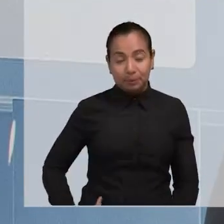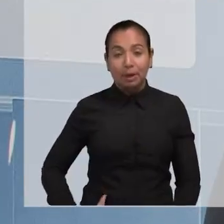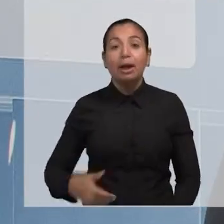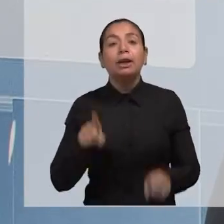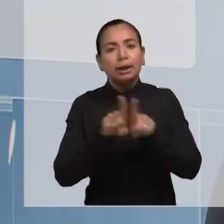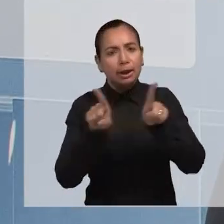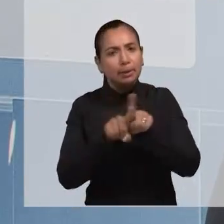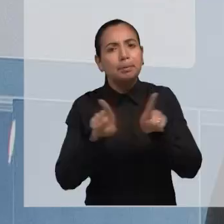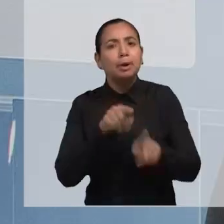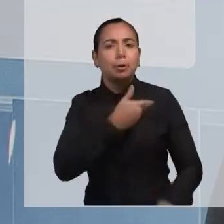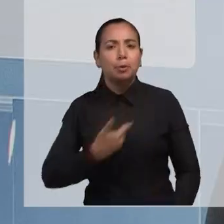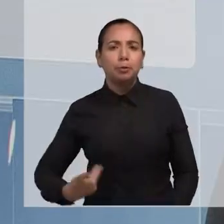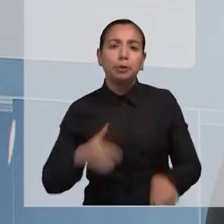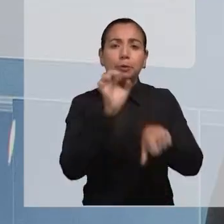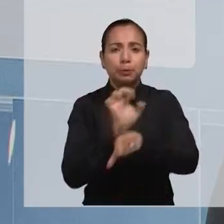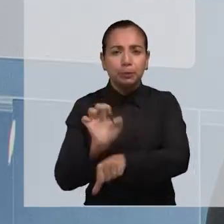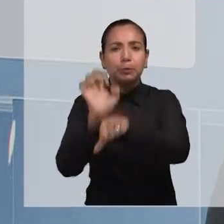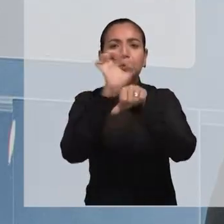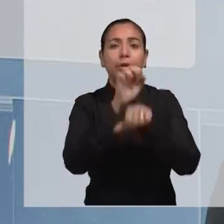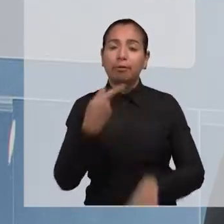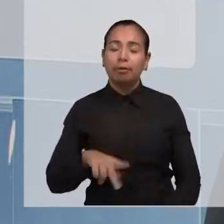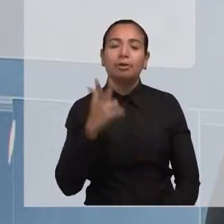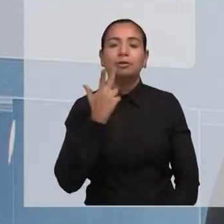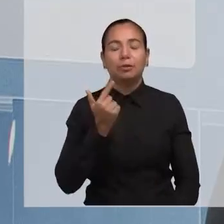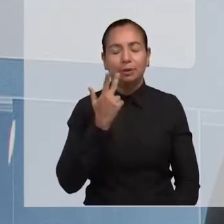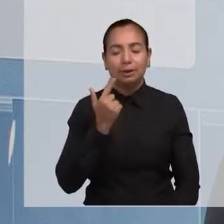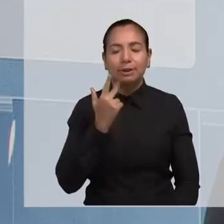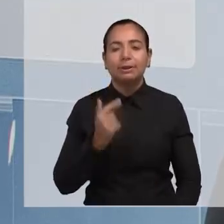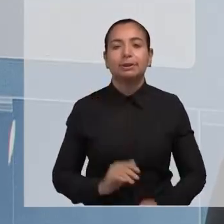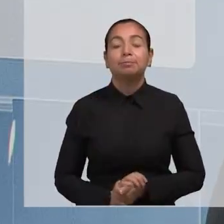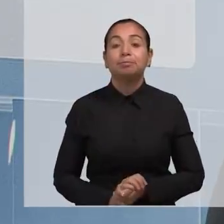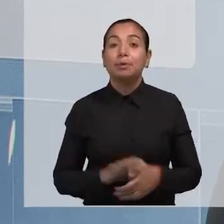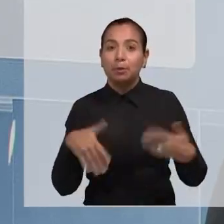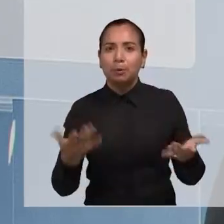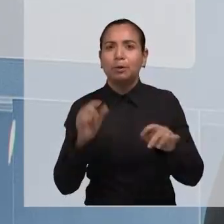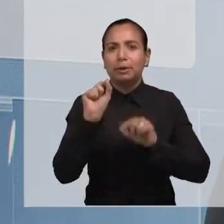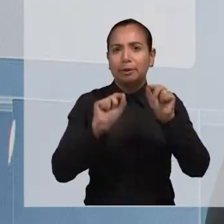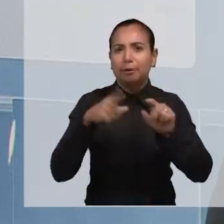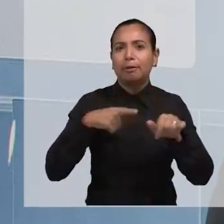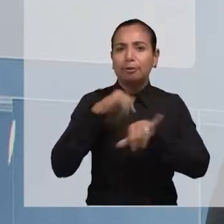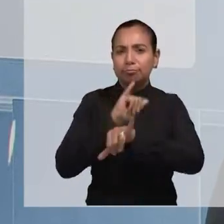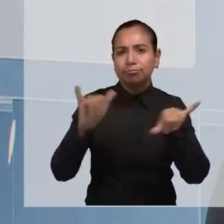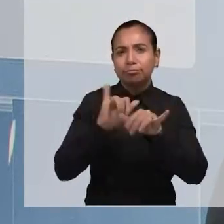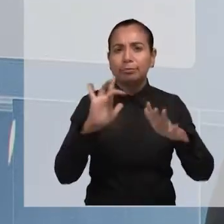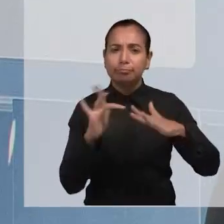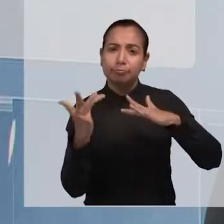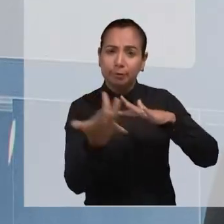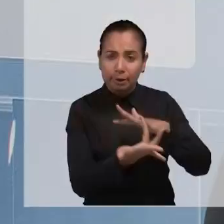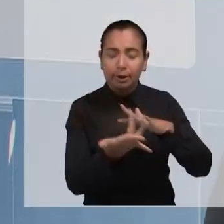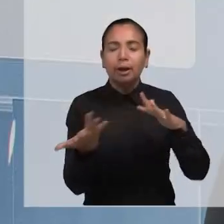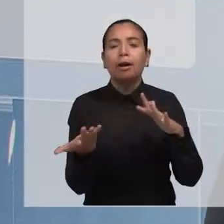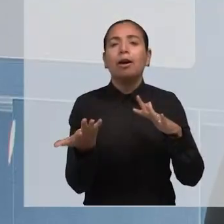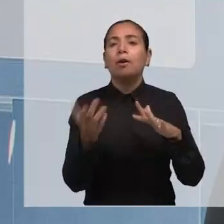candidaturas ao governo do Estado aqui no estado do Ceará. O que está na mídia, o que está nas redes sociais, o que está